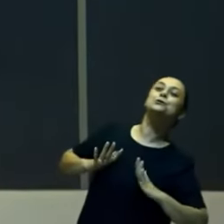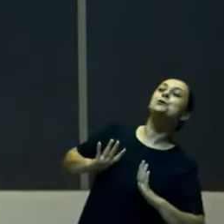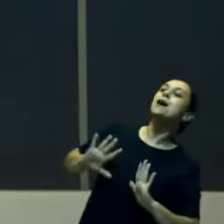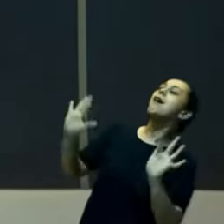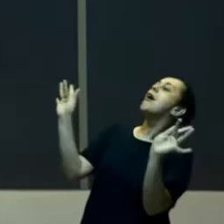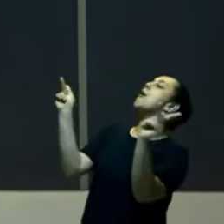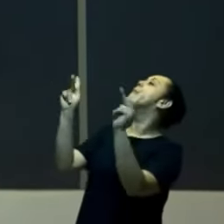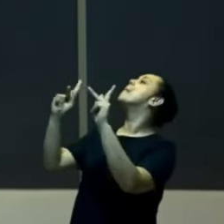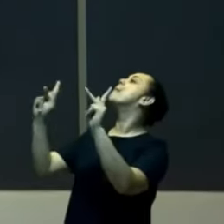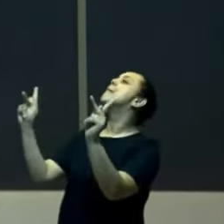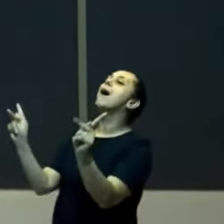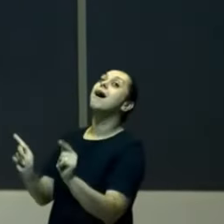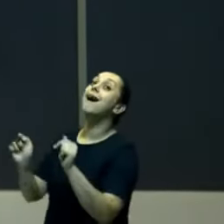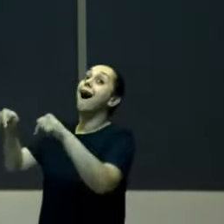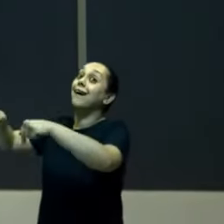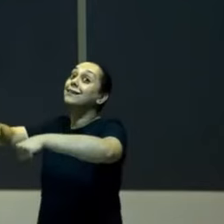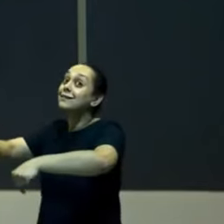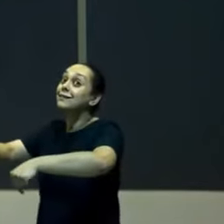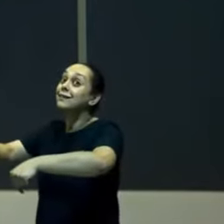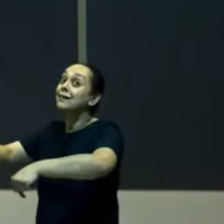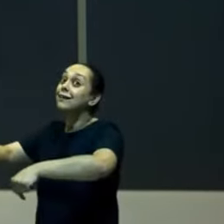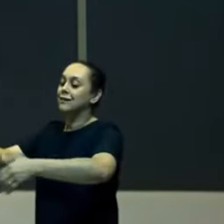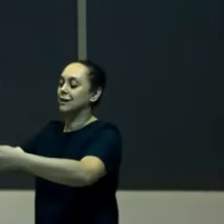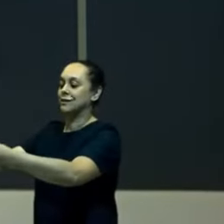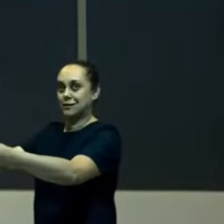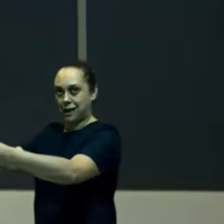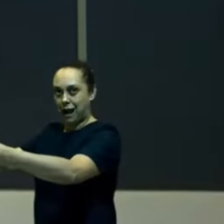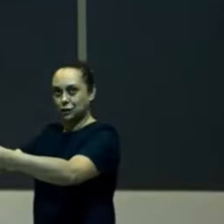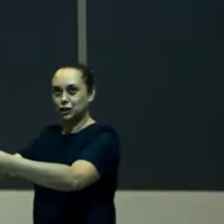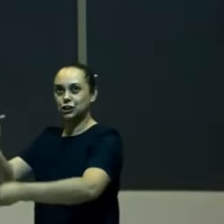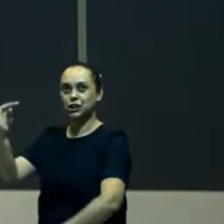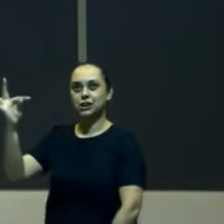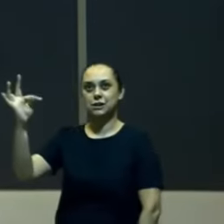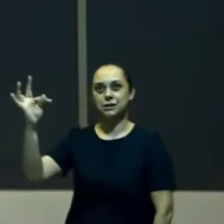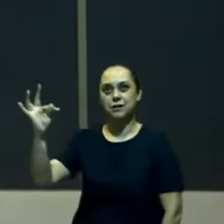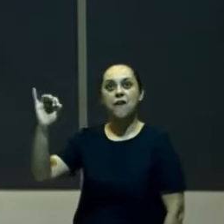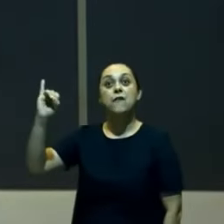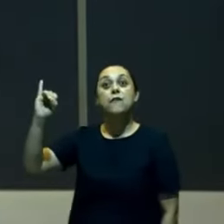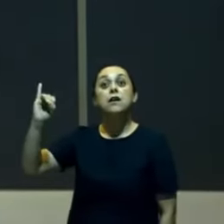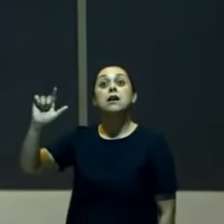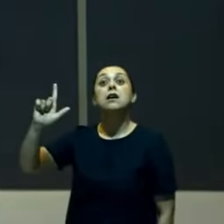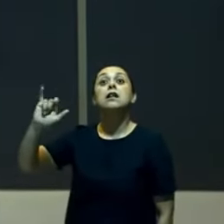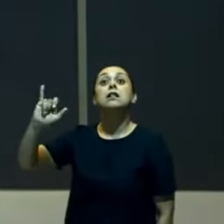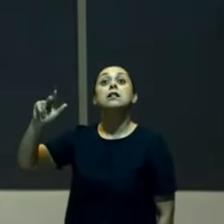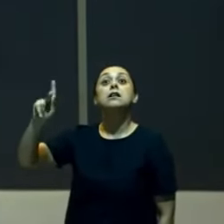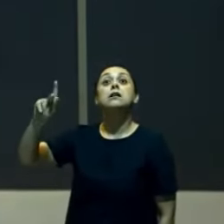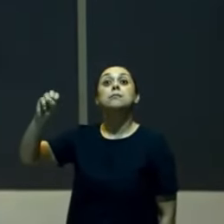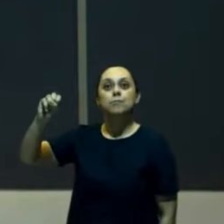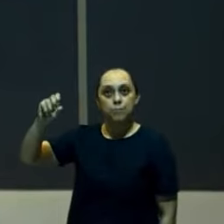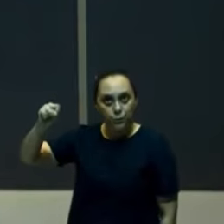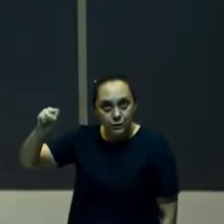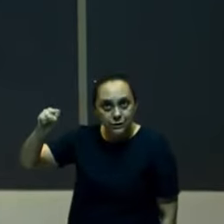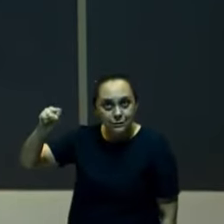vida nessa colônia chamada Filipos. E Filipos era importante